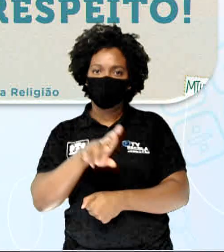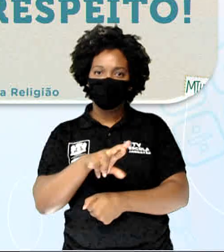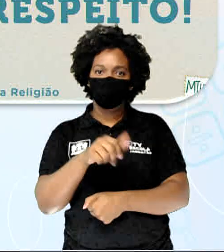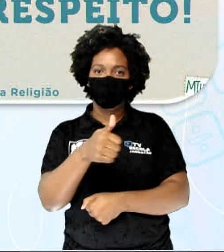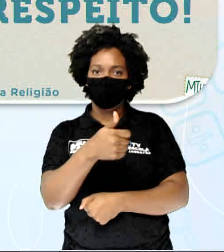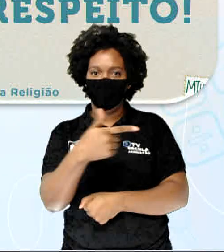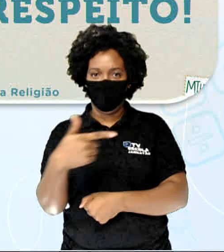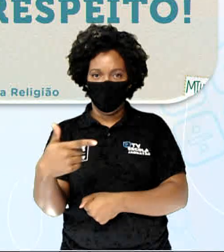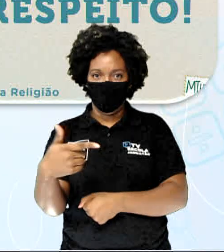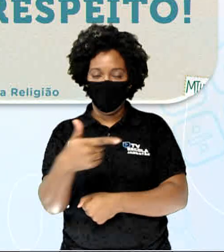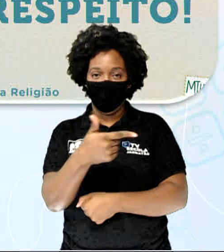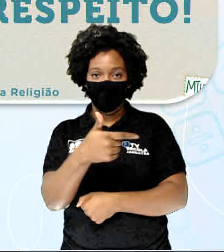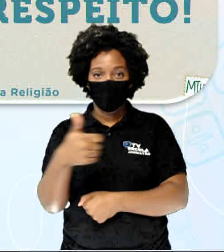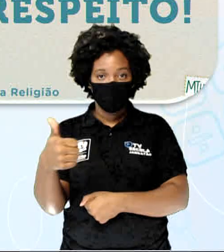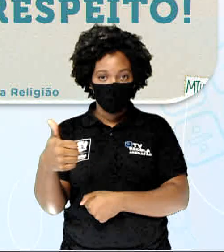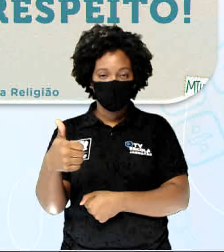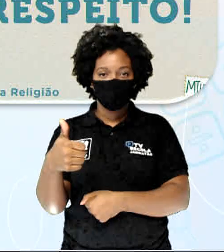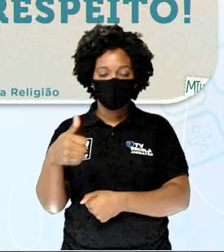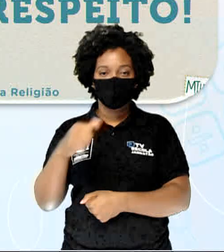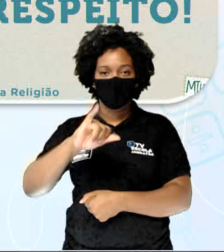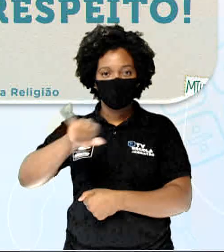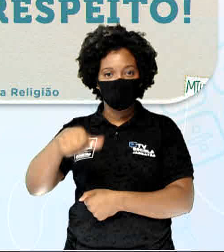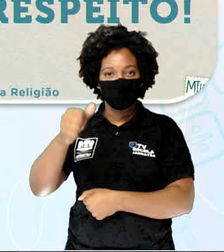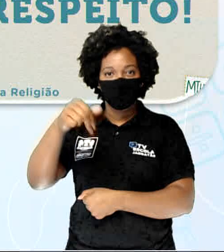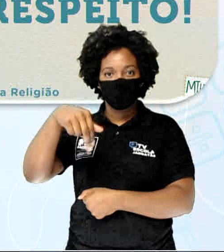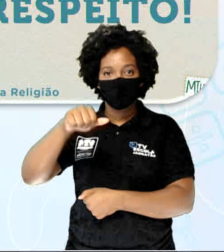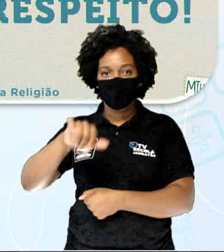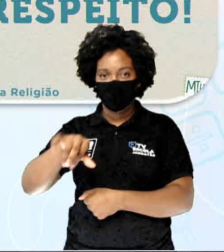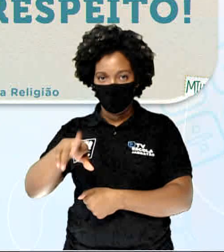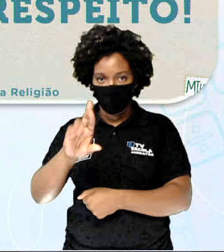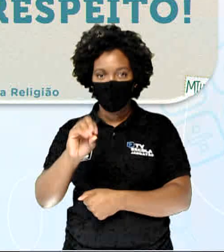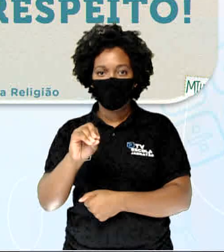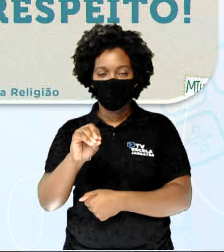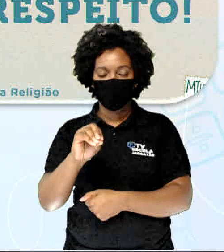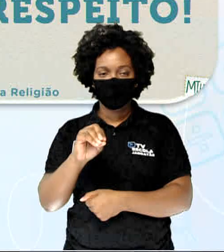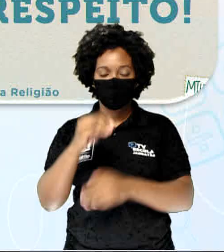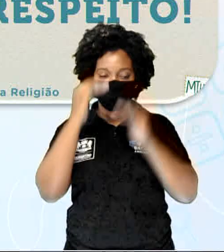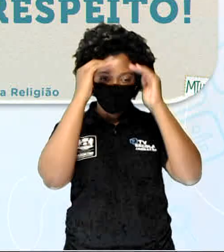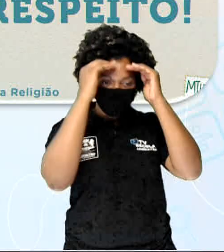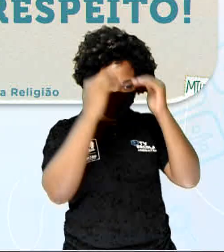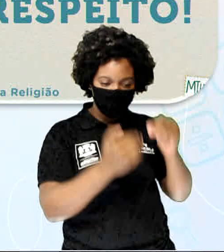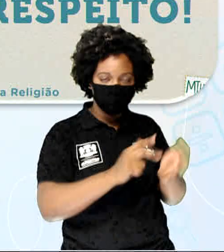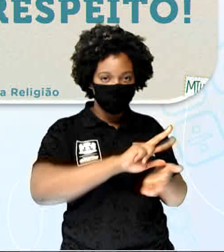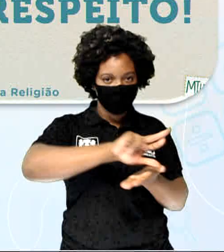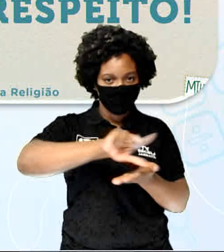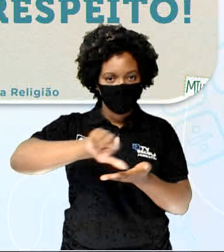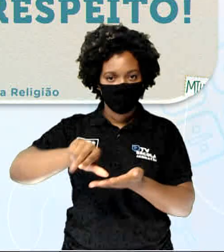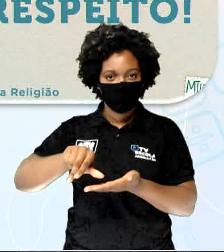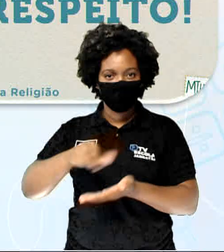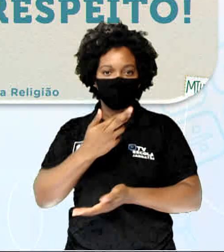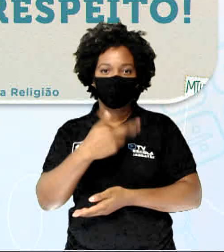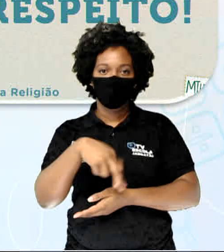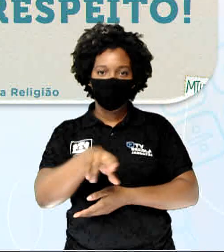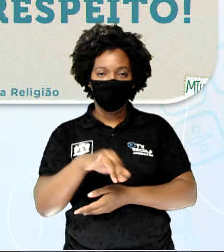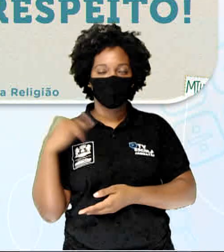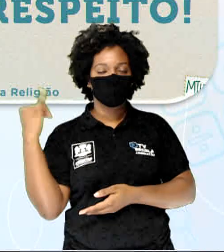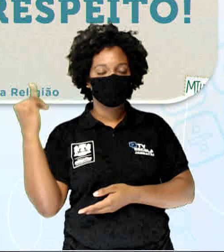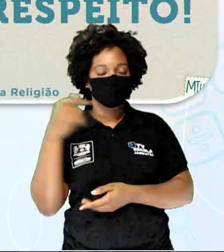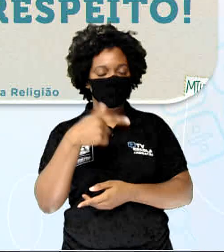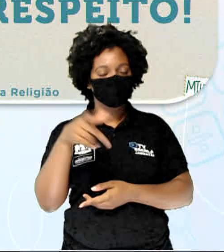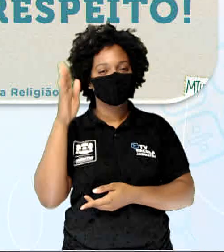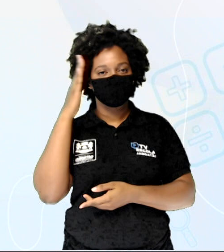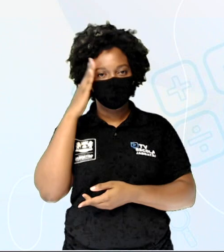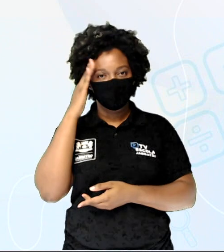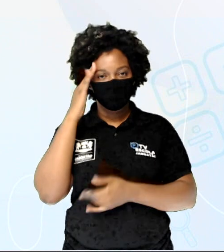de janeiro. Tá certo, pessoal? Vamos respeitar a diversidade religiosa. É muito importante que vocês saibam